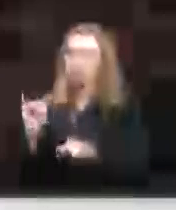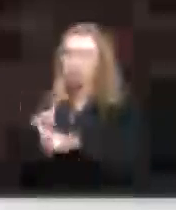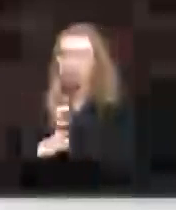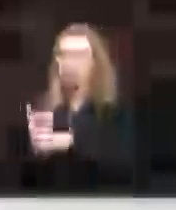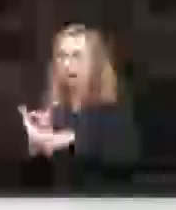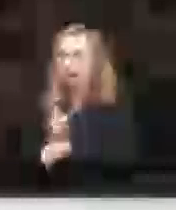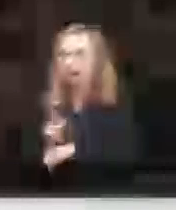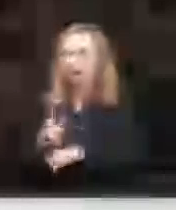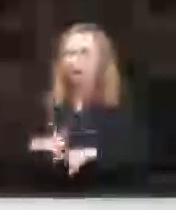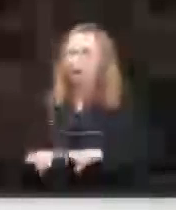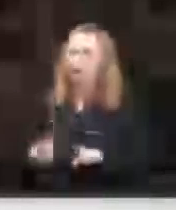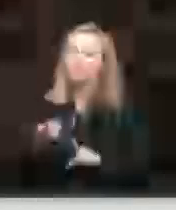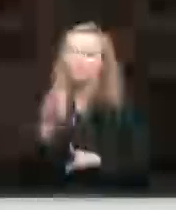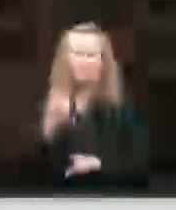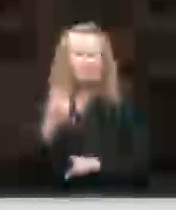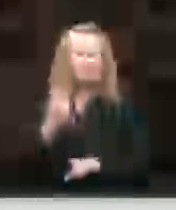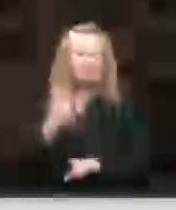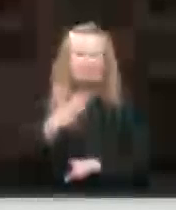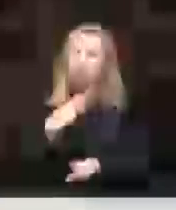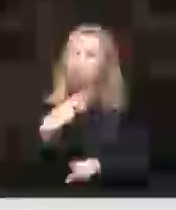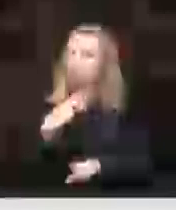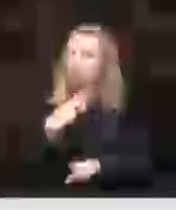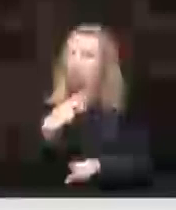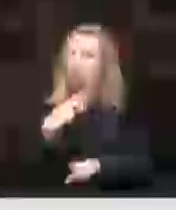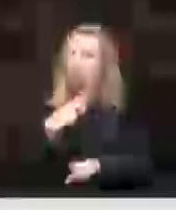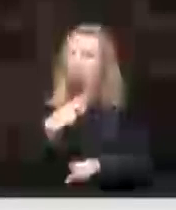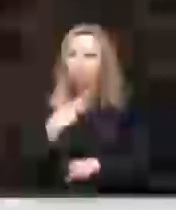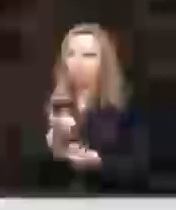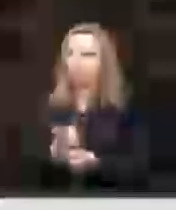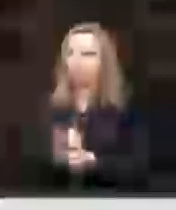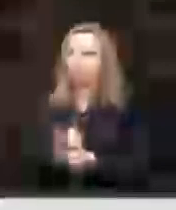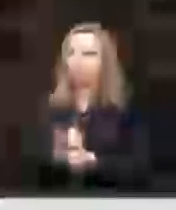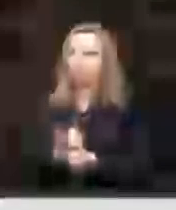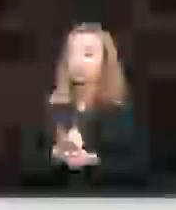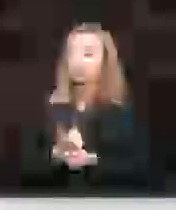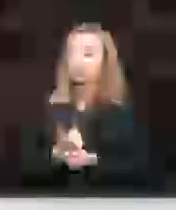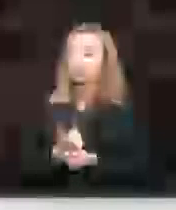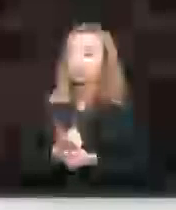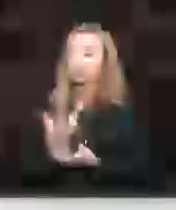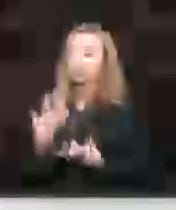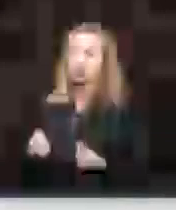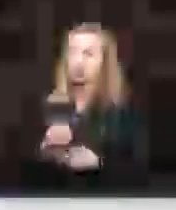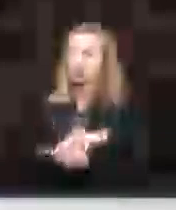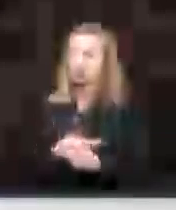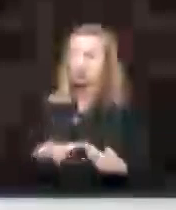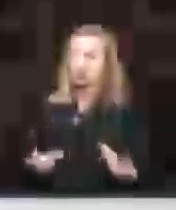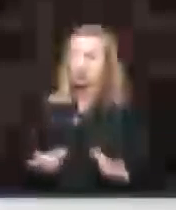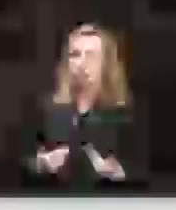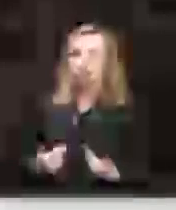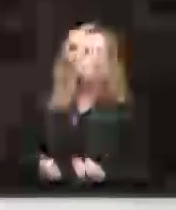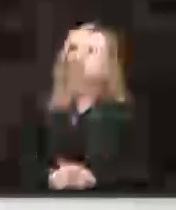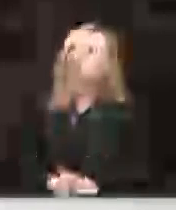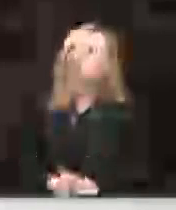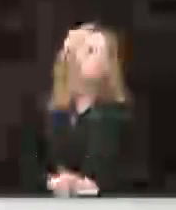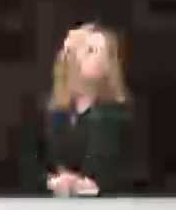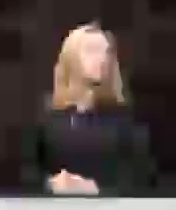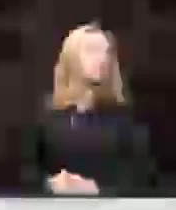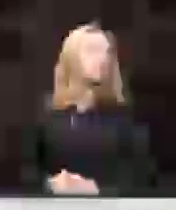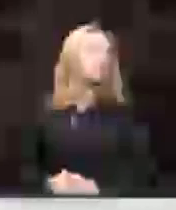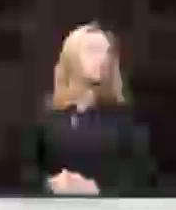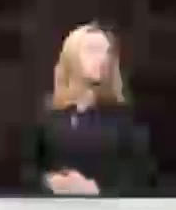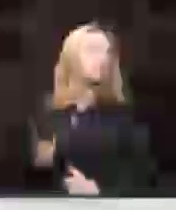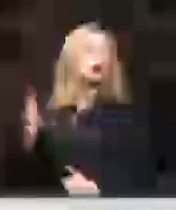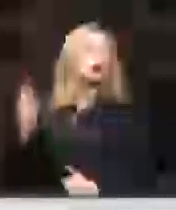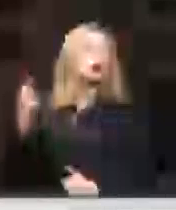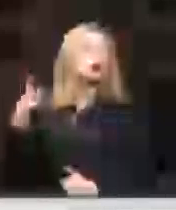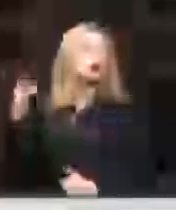Não é possível. A receita não pode ser estimada considerando a